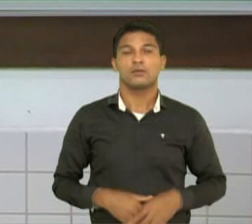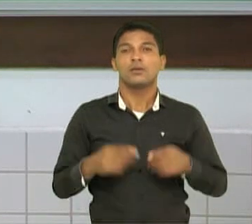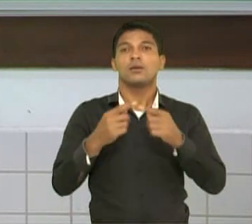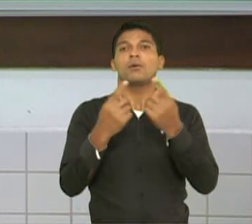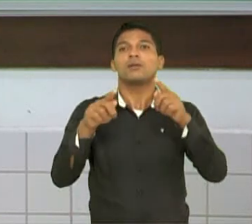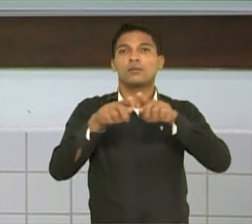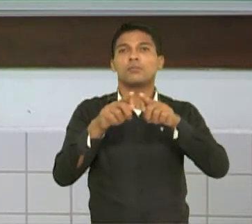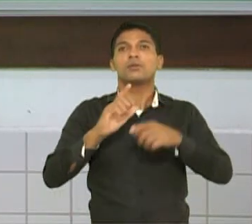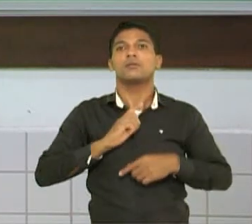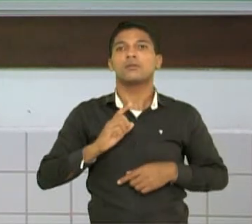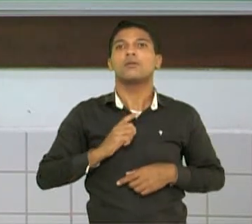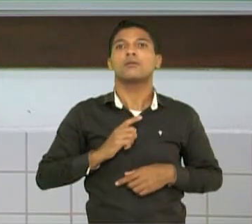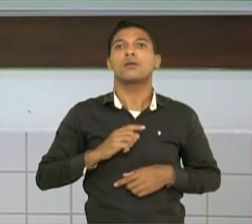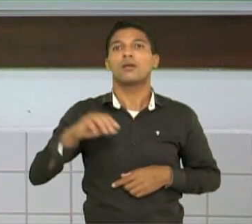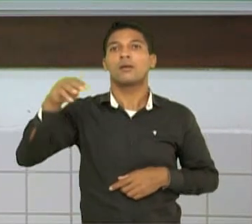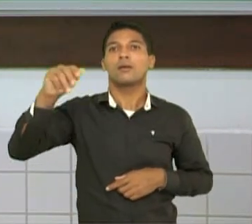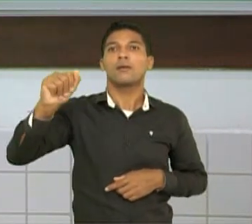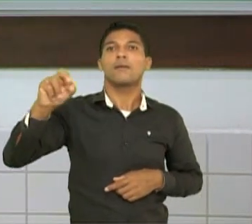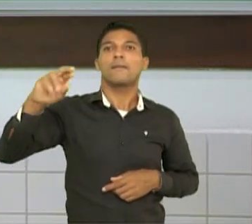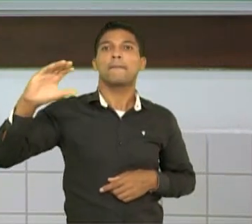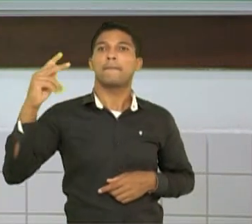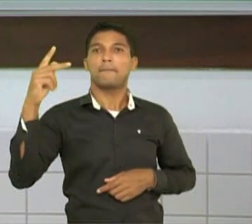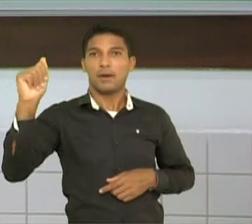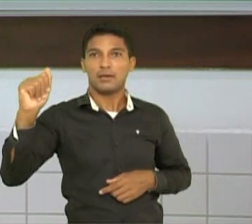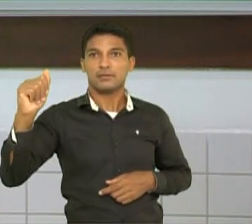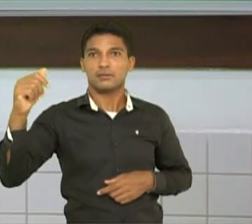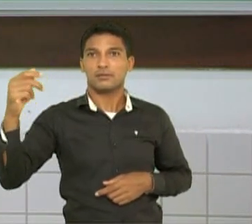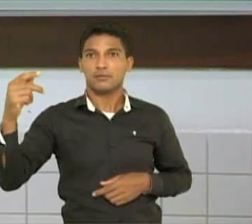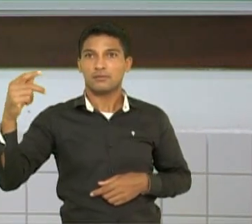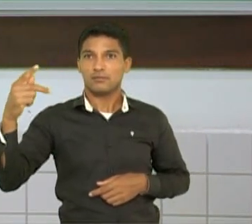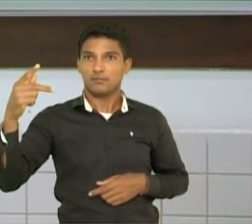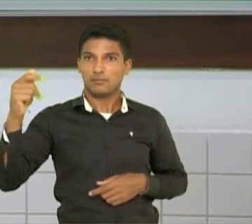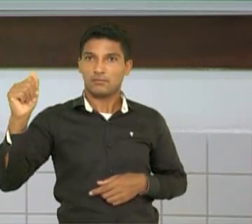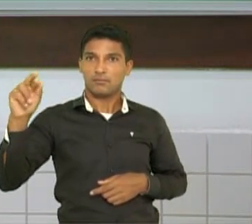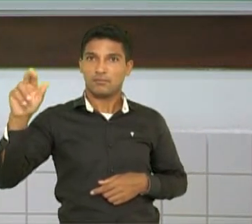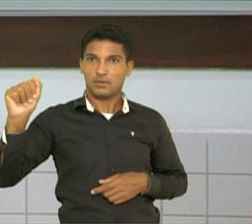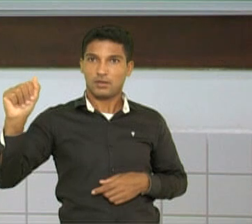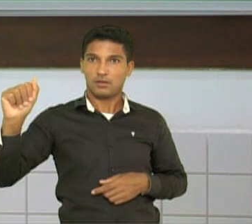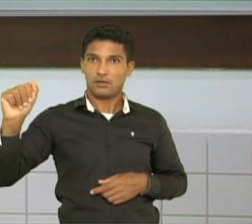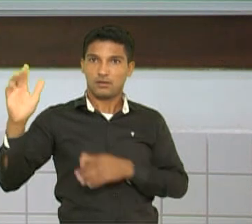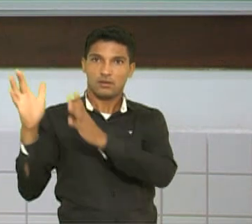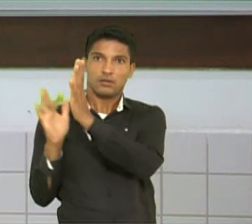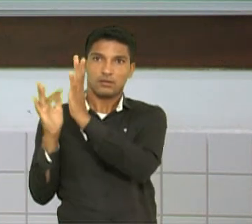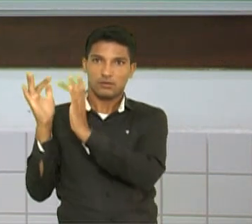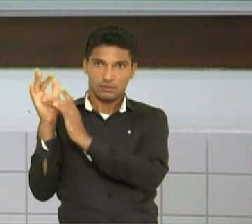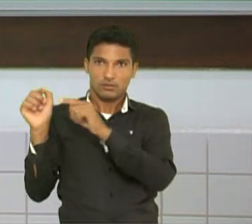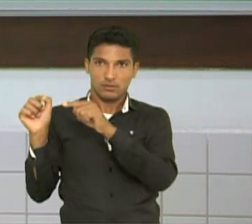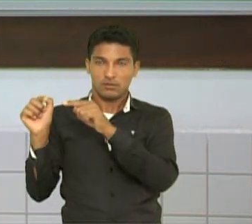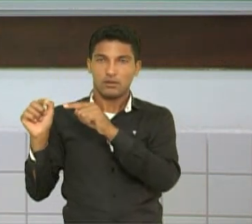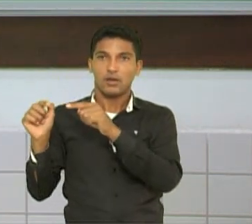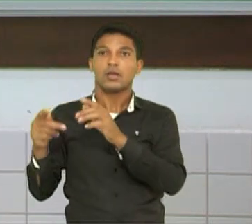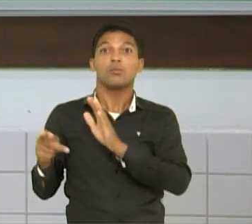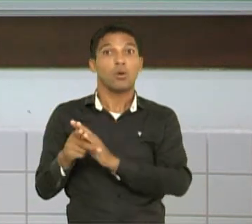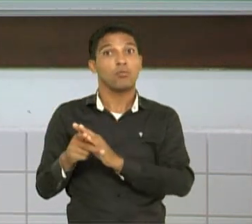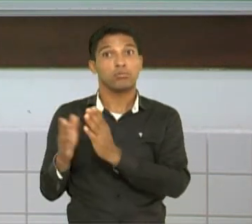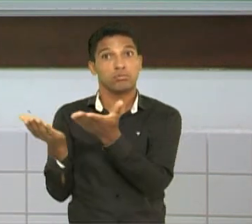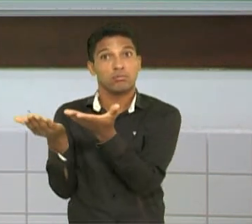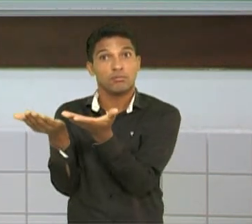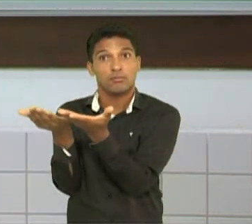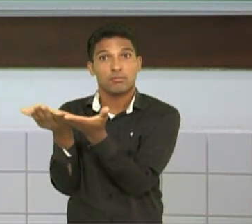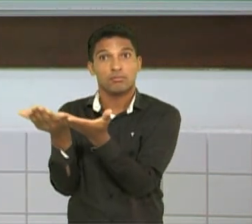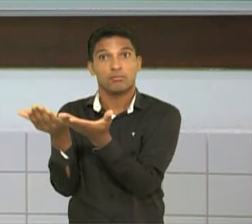dos evangélicos, pentecostais e outras denominações evangélicas brasileiras também fazem a Marcha para